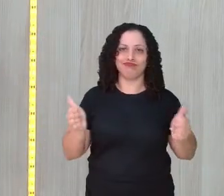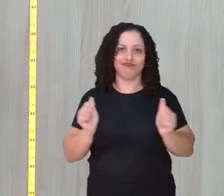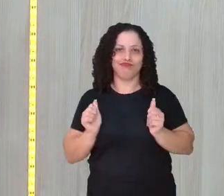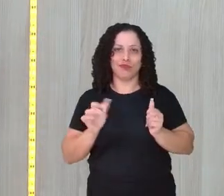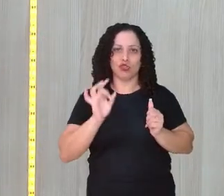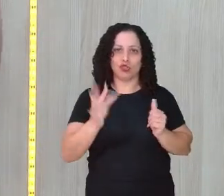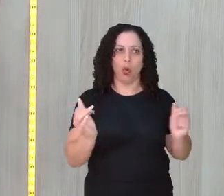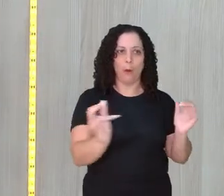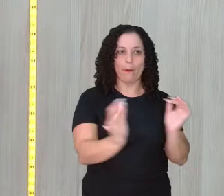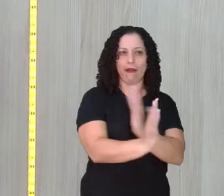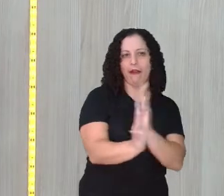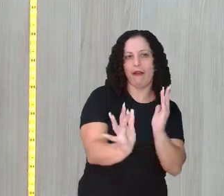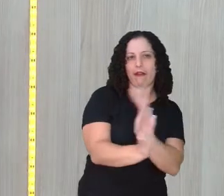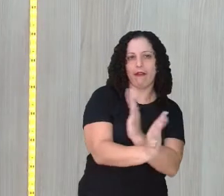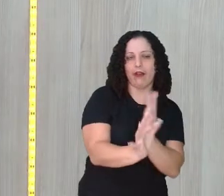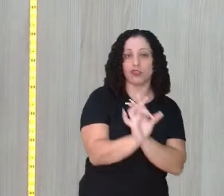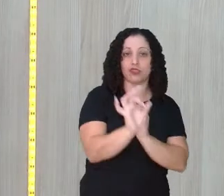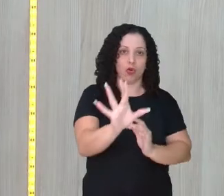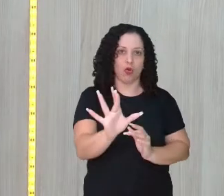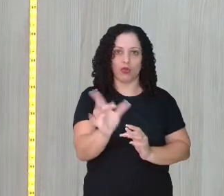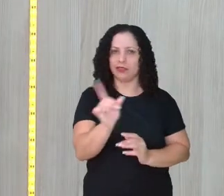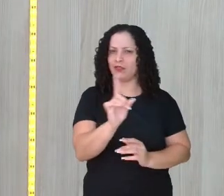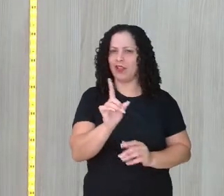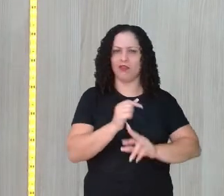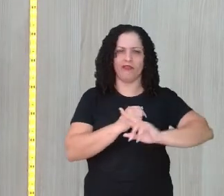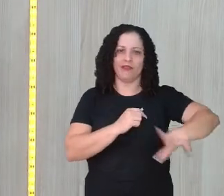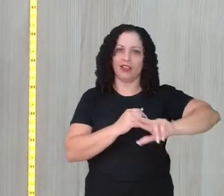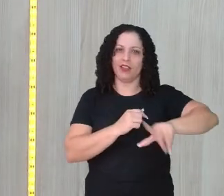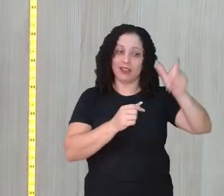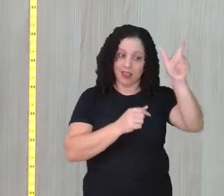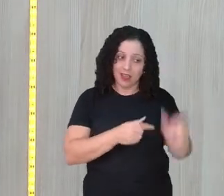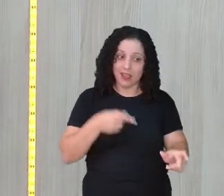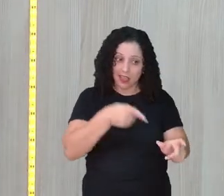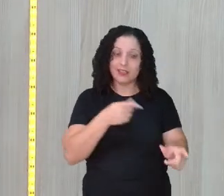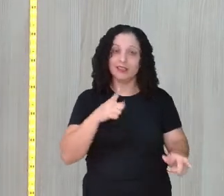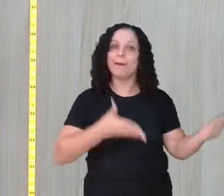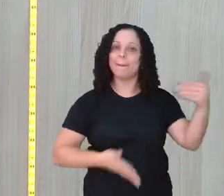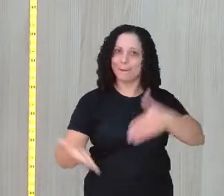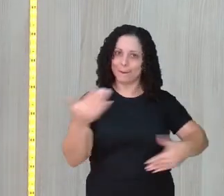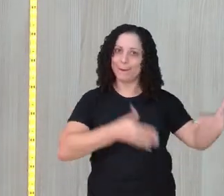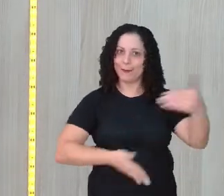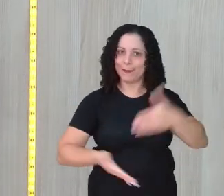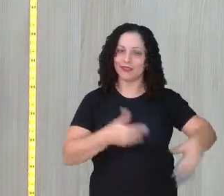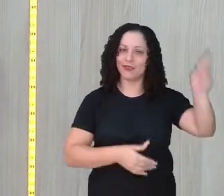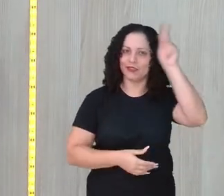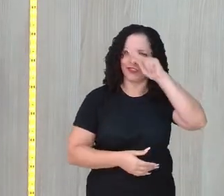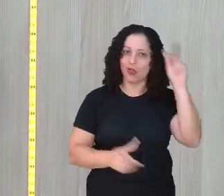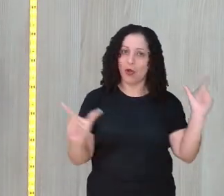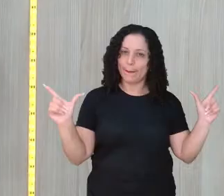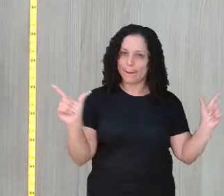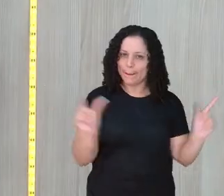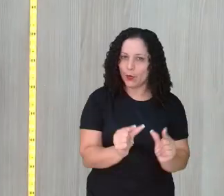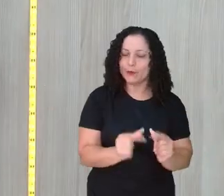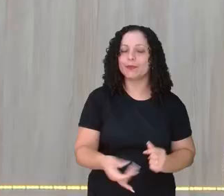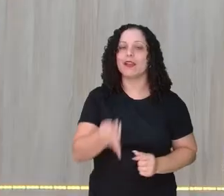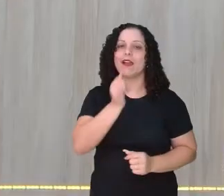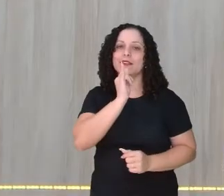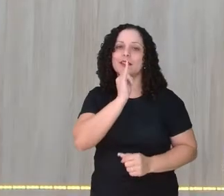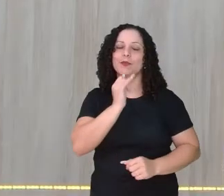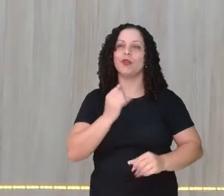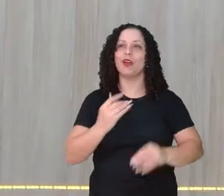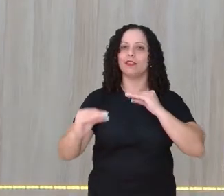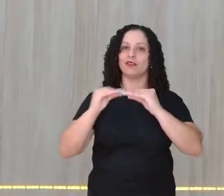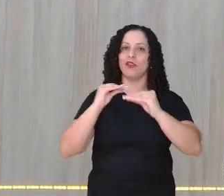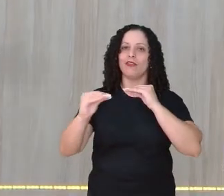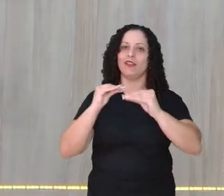de esteticamente ali, né? Para compor esteticamente. Ele vai ter alguma função na trama, ainda que pequena. Por exemplo, aquelas novelas que tem